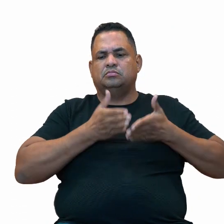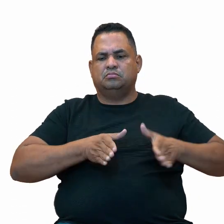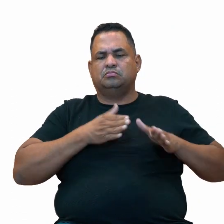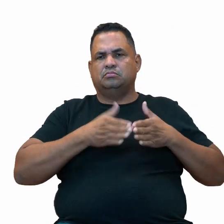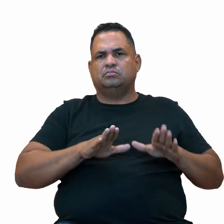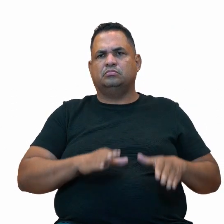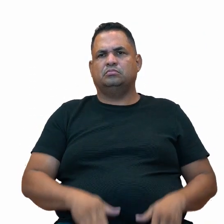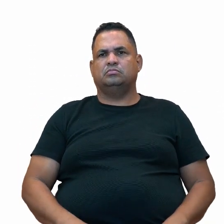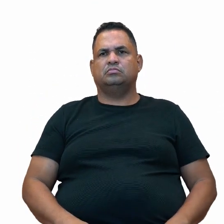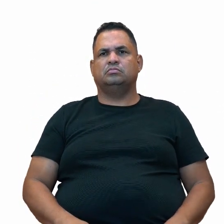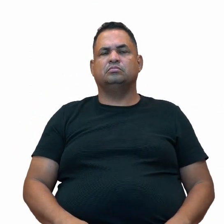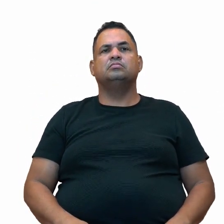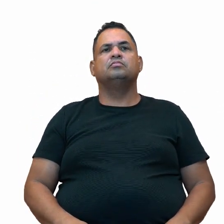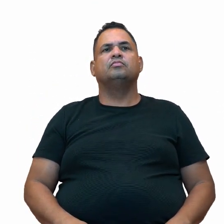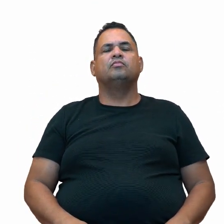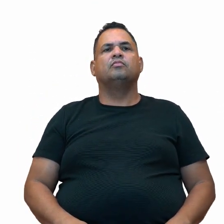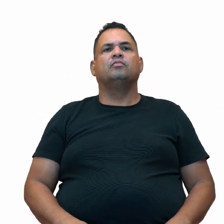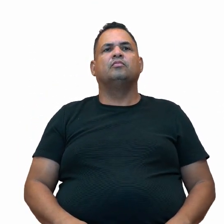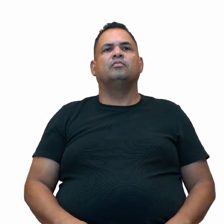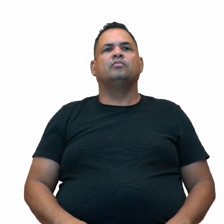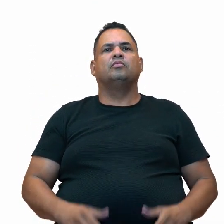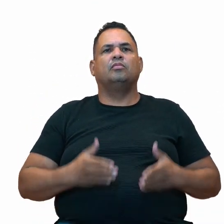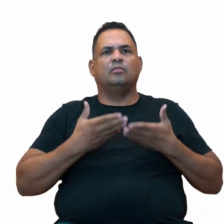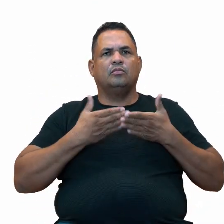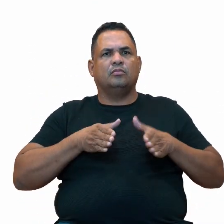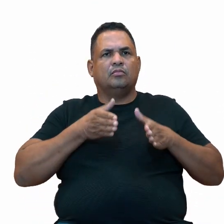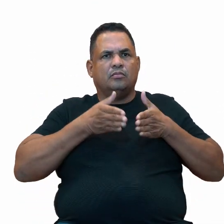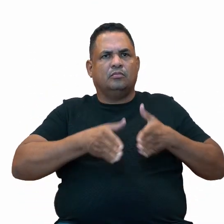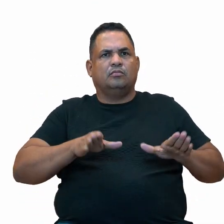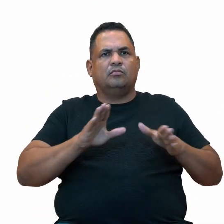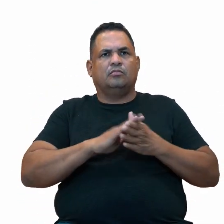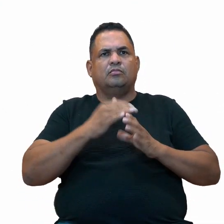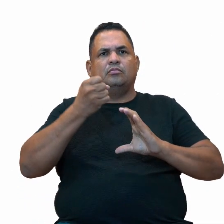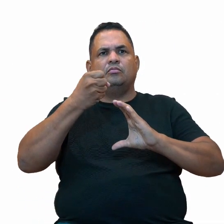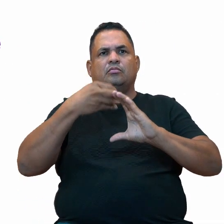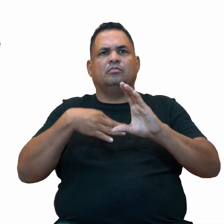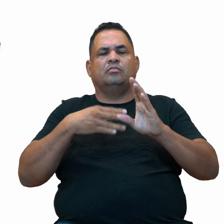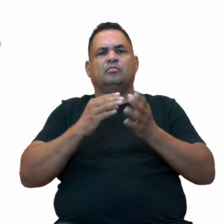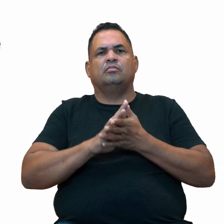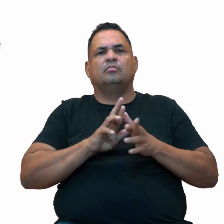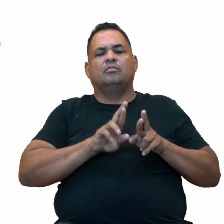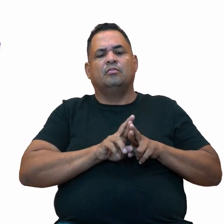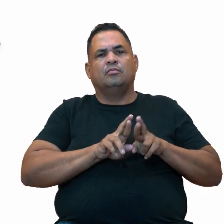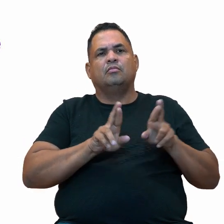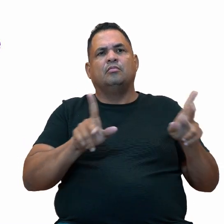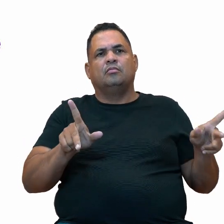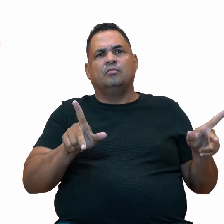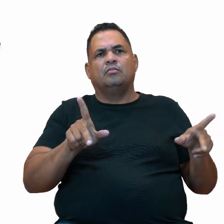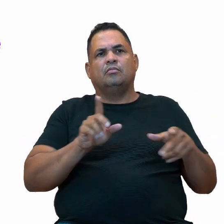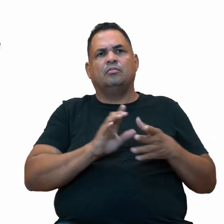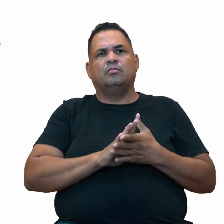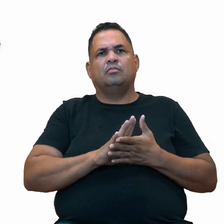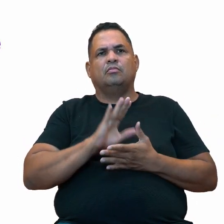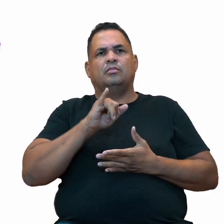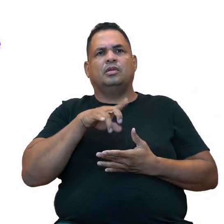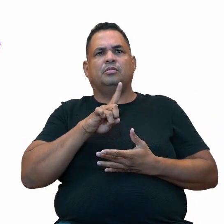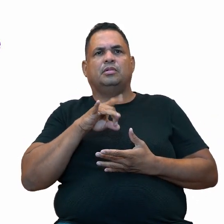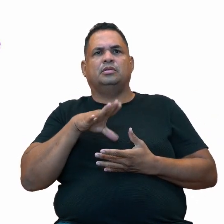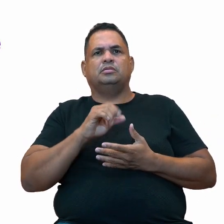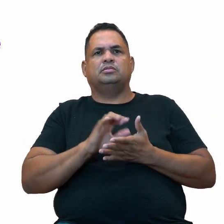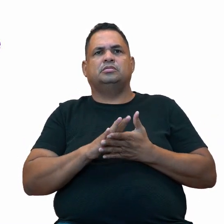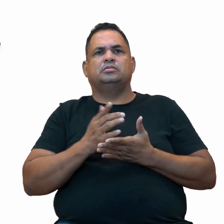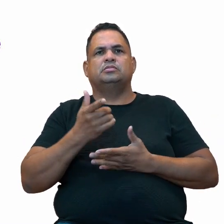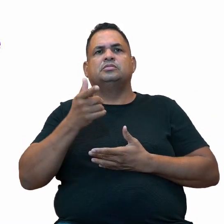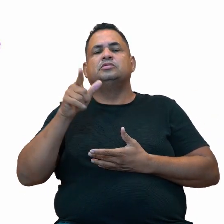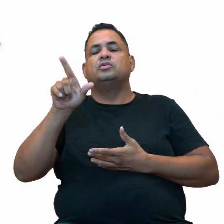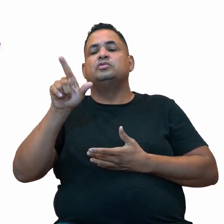quadro! A reprodução é uma das características que diferem os seres inanimados dos